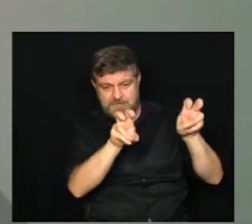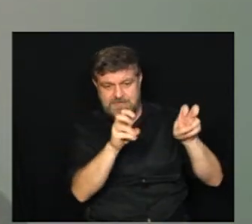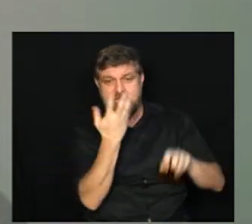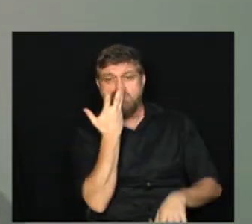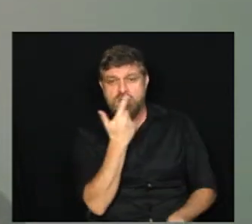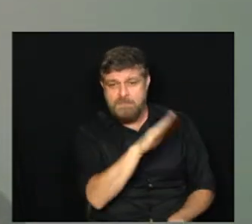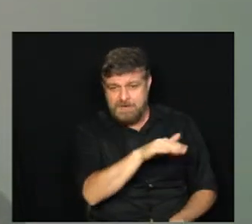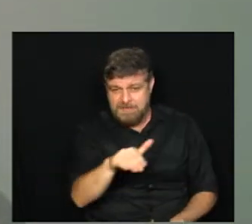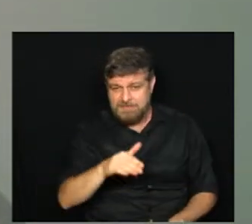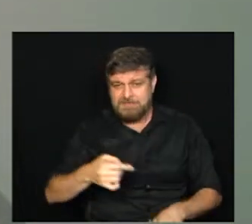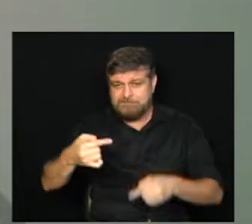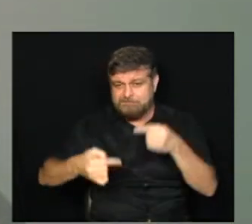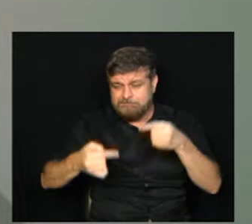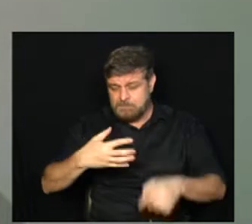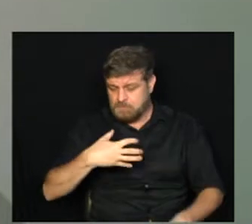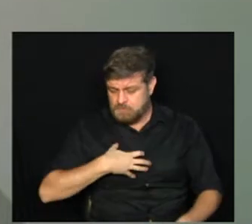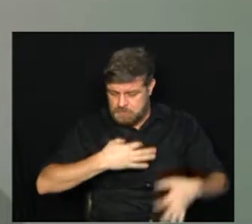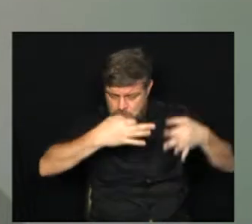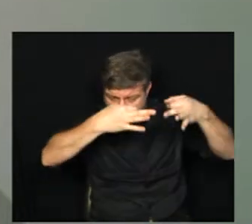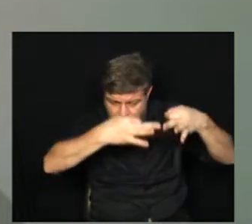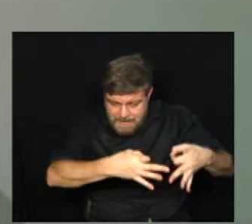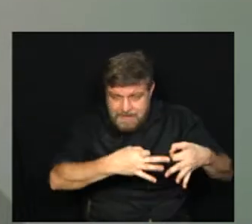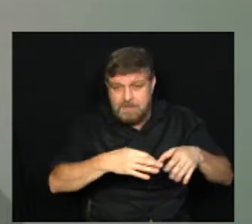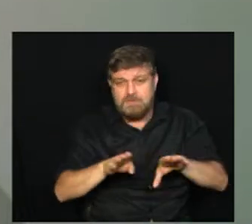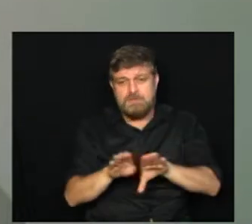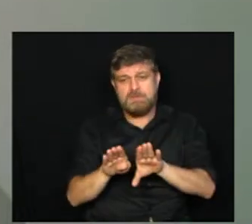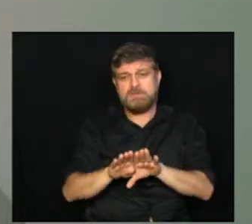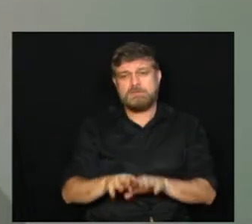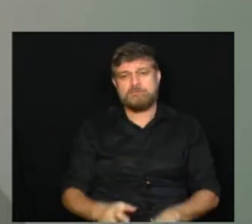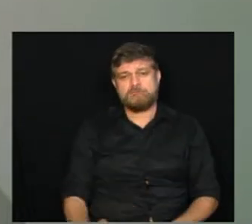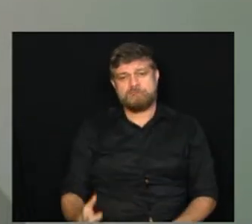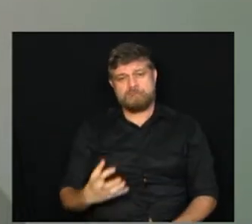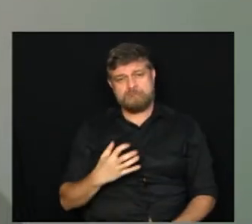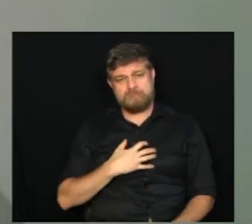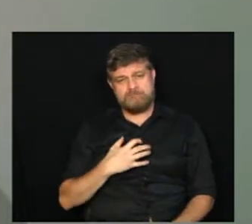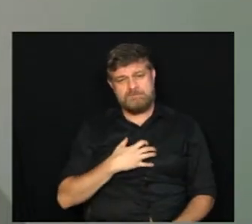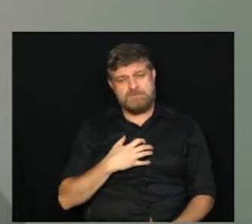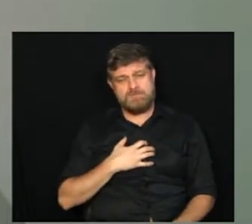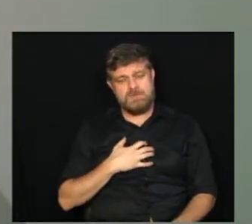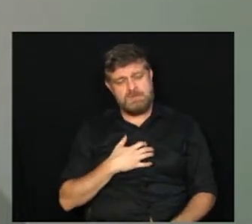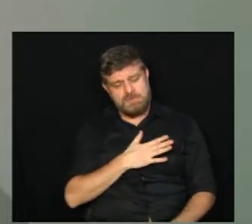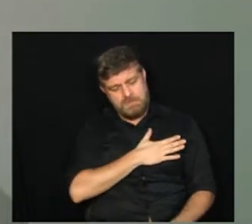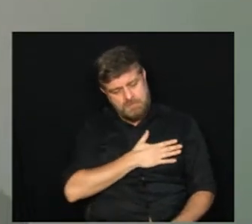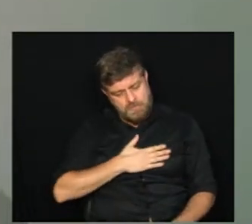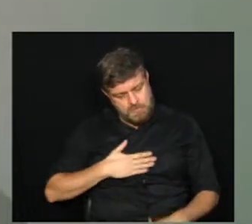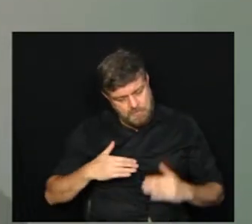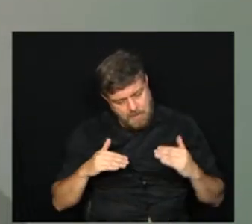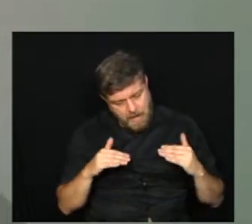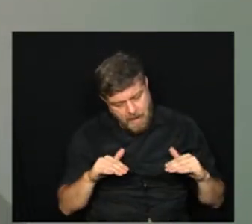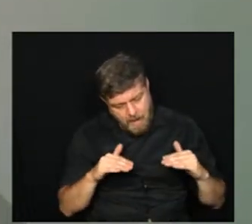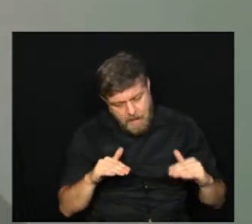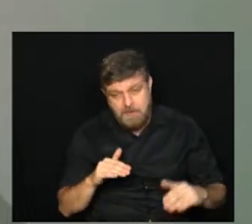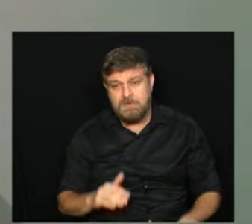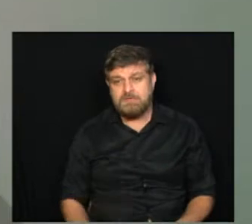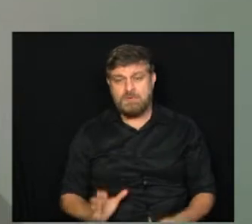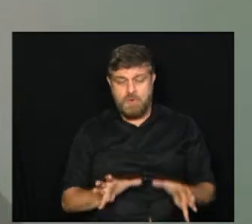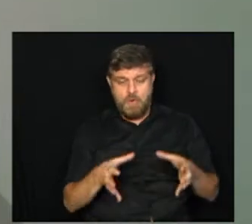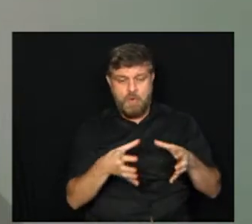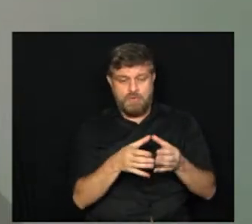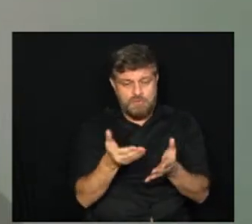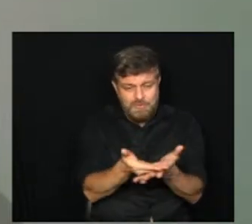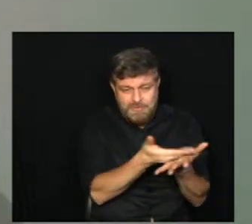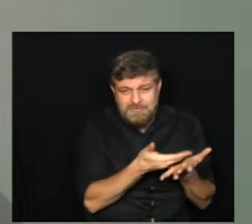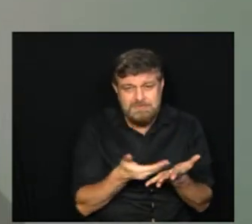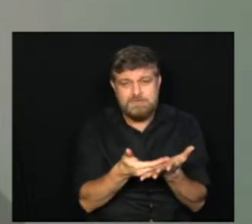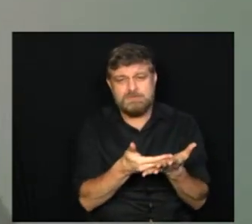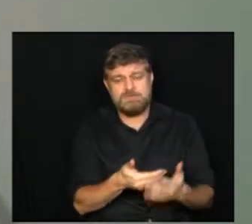fazendo assim, com muita seriedade, com muita serenidade também nessa comissão de estudo. Então, só